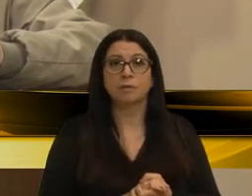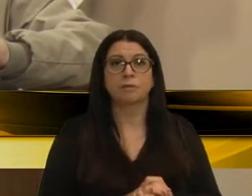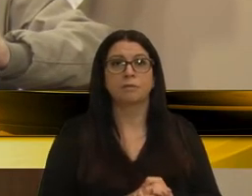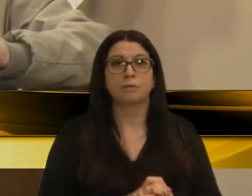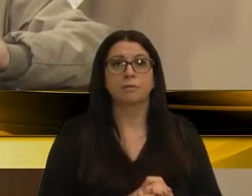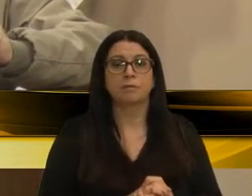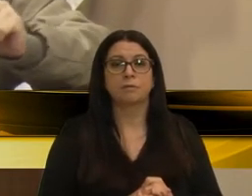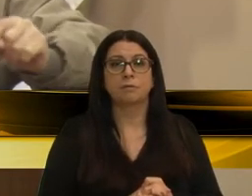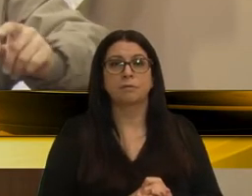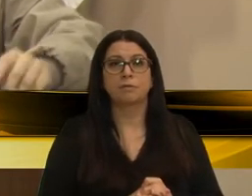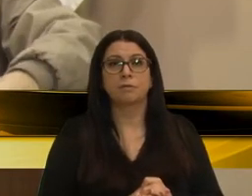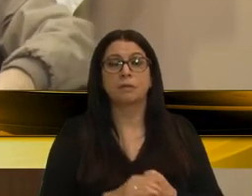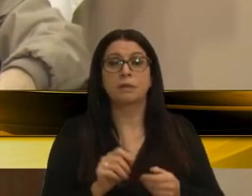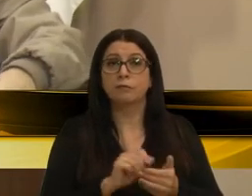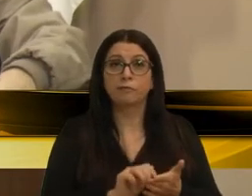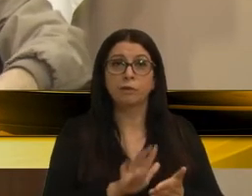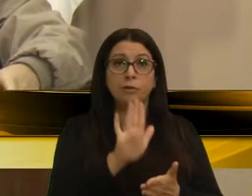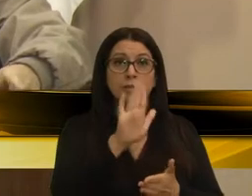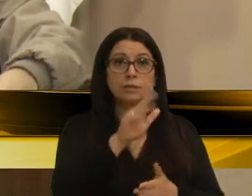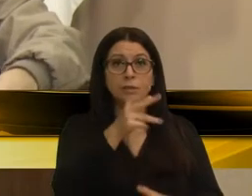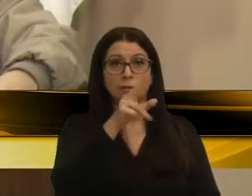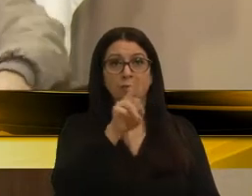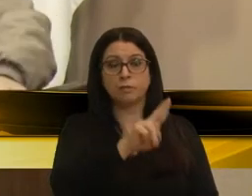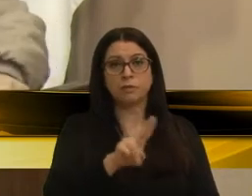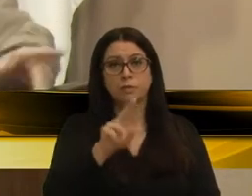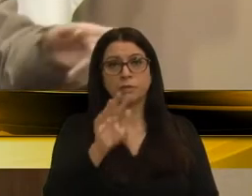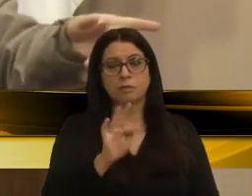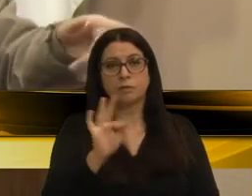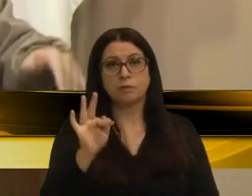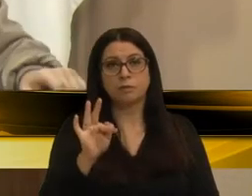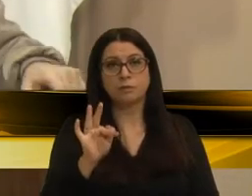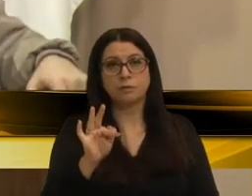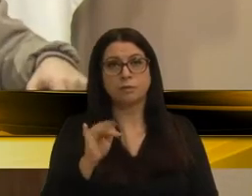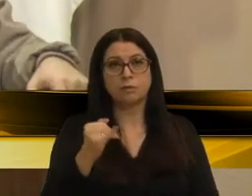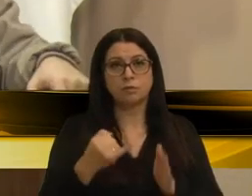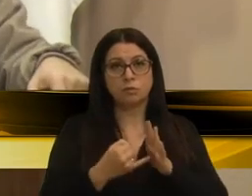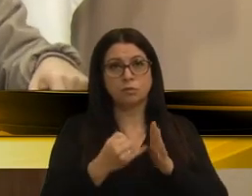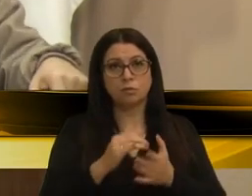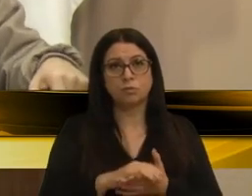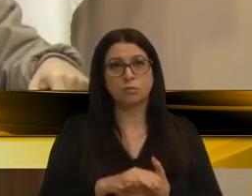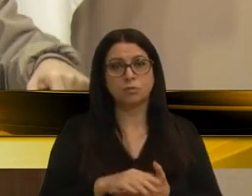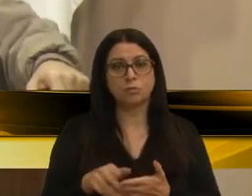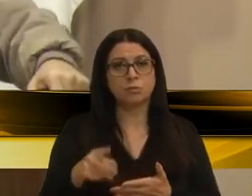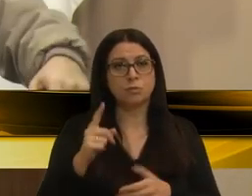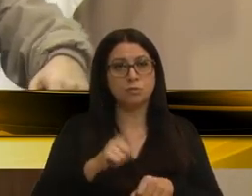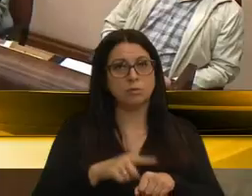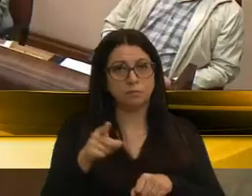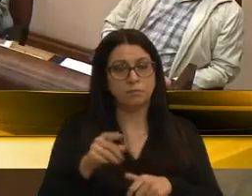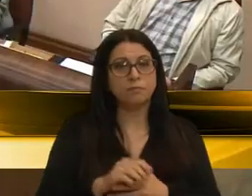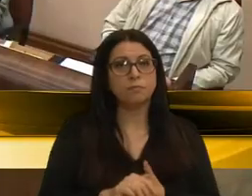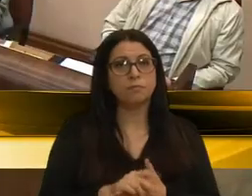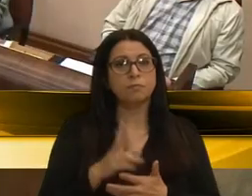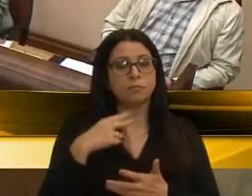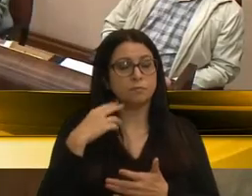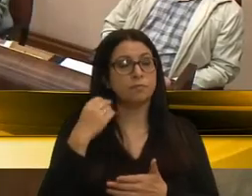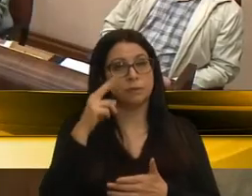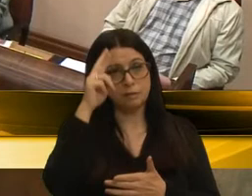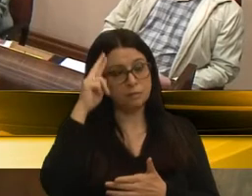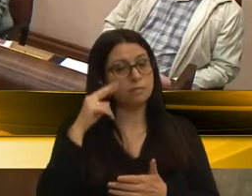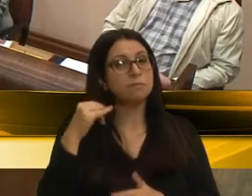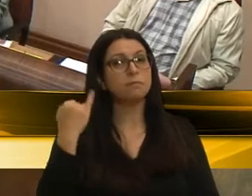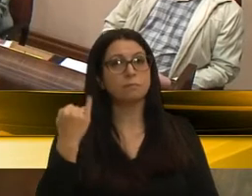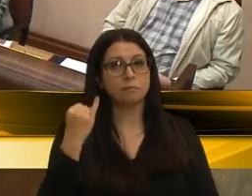ao invés de valorizar as nossas universidades federais, nossos institutos federais. Isso é a parte. Vereador Rafael, é importante sim,